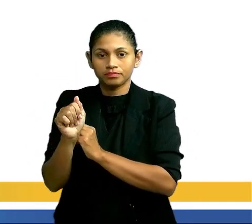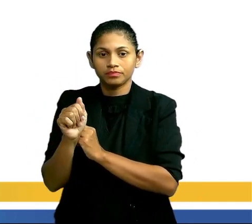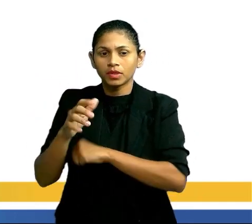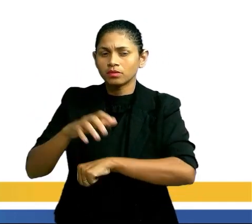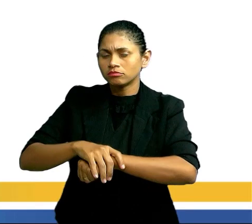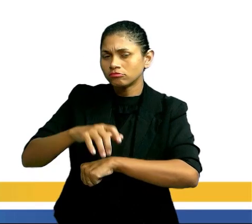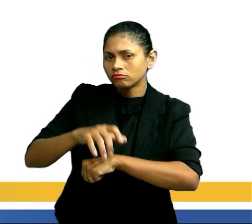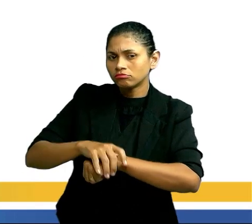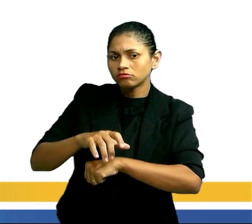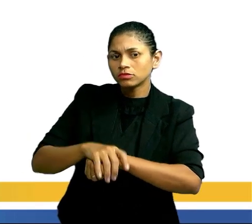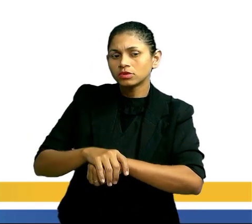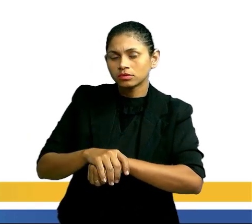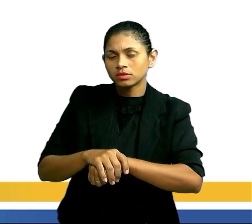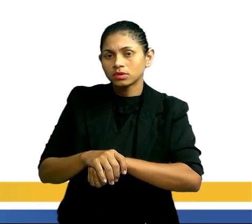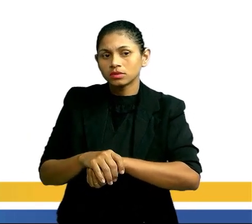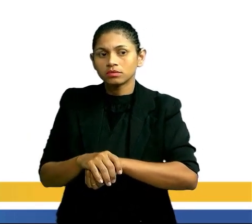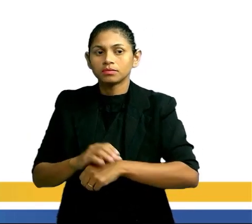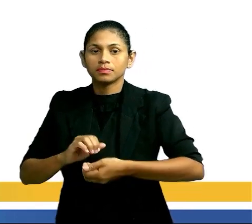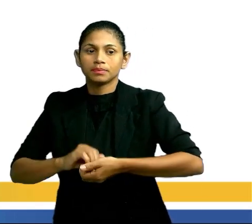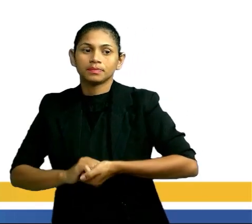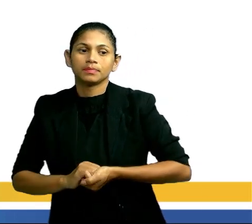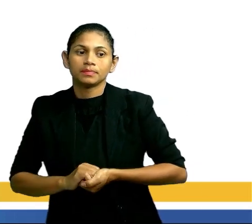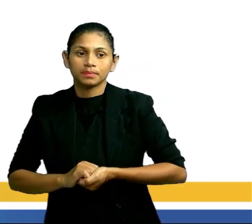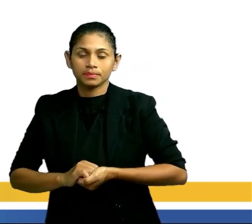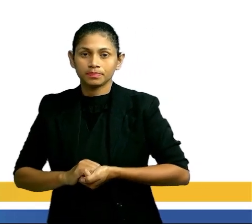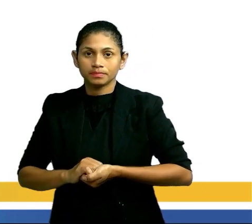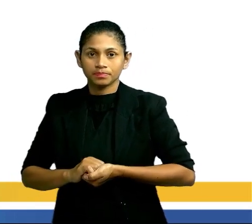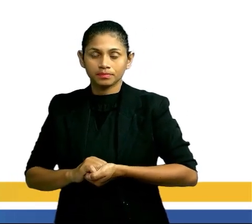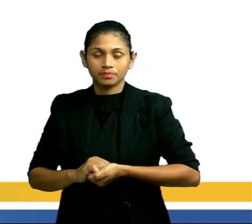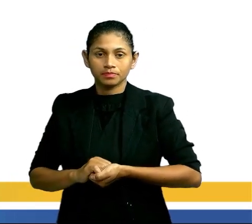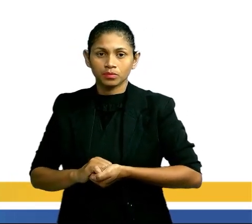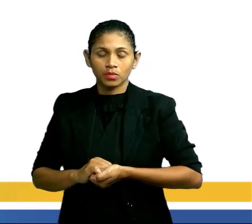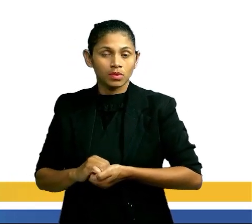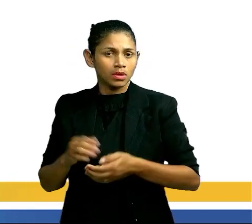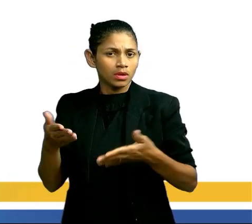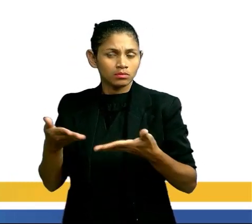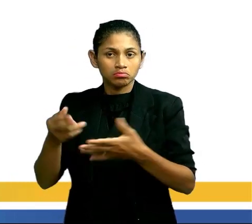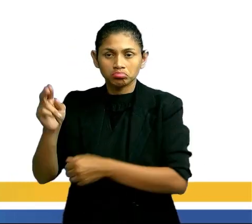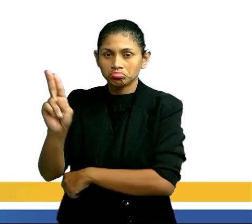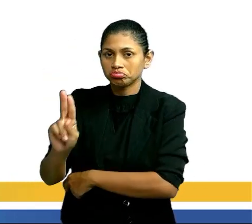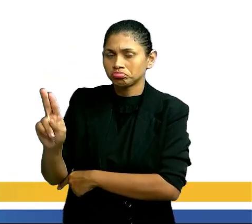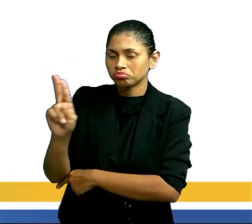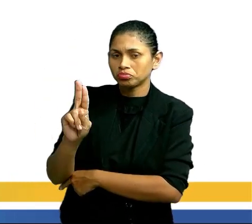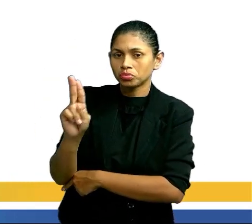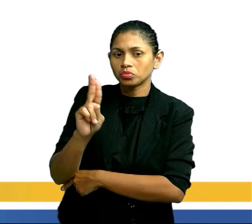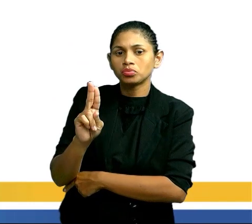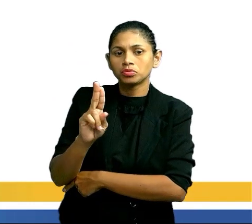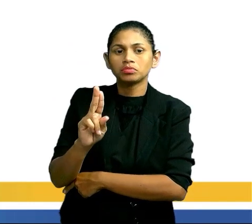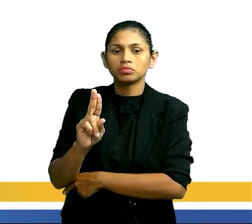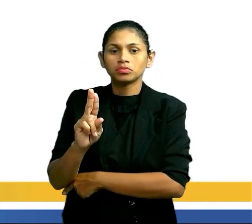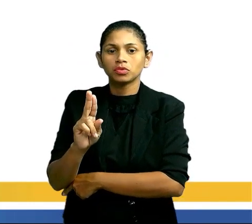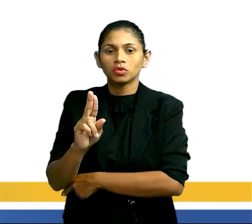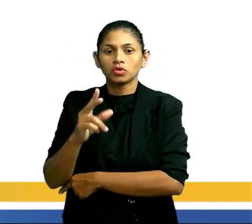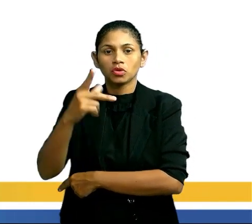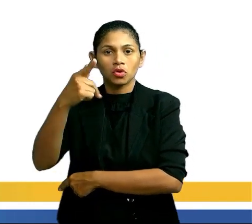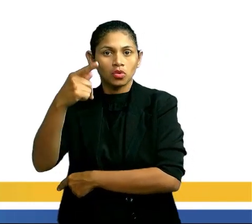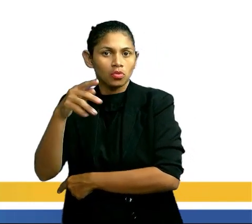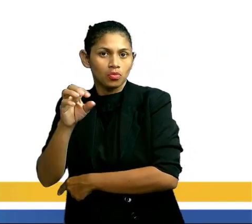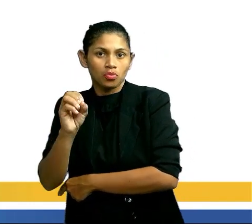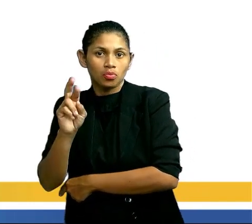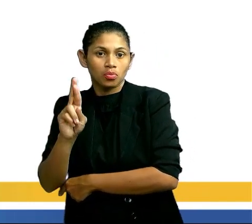a União Internacional de Química Pura e Aplicada, não utiliza muito esse prefixo formila, tá? É mais